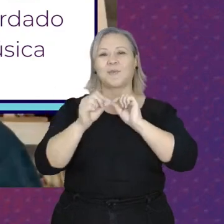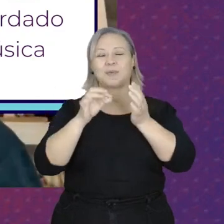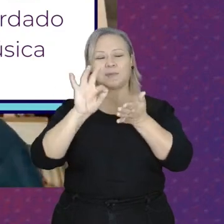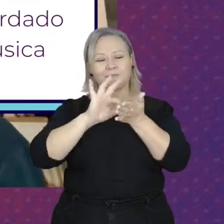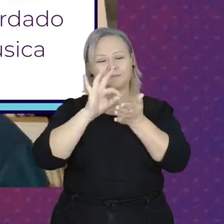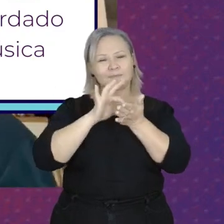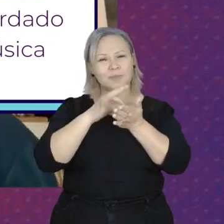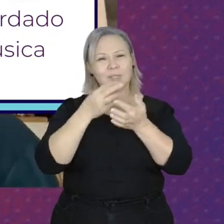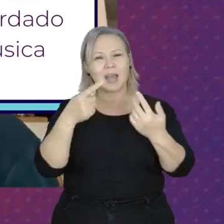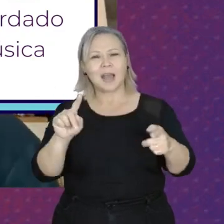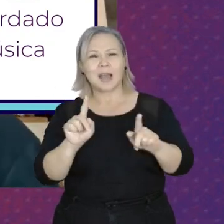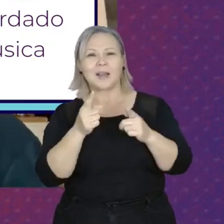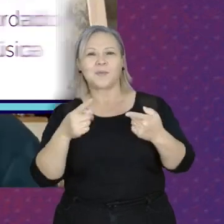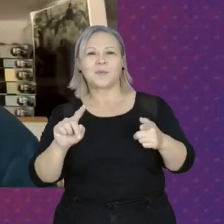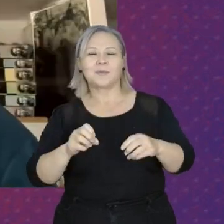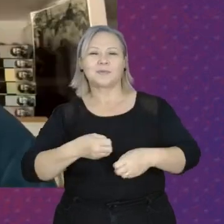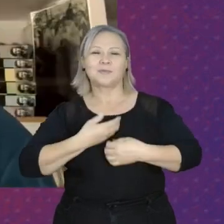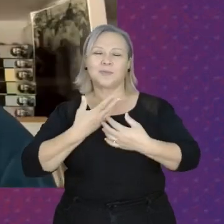música? Então,